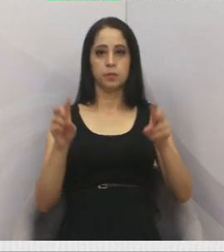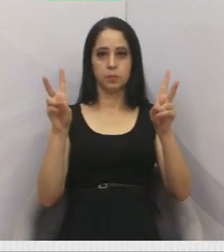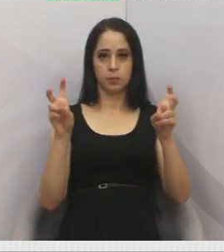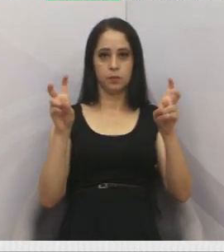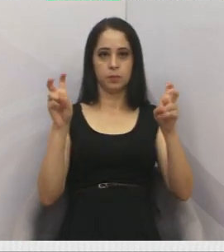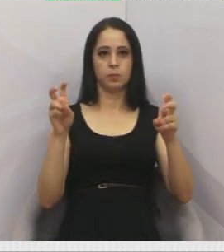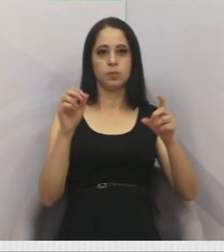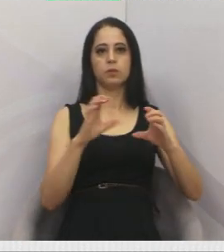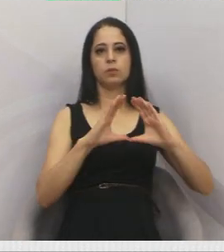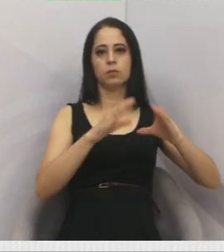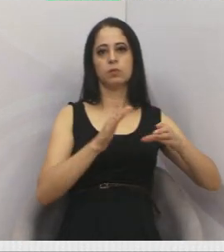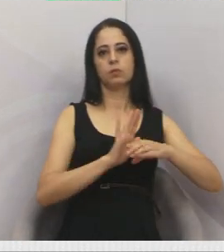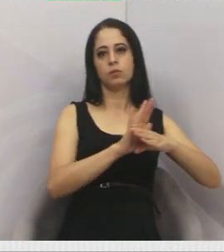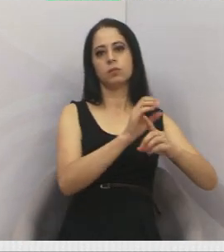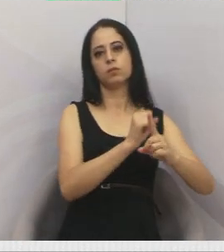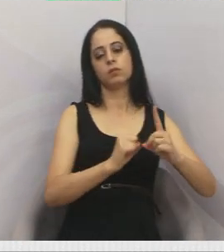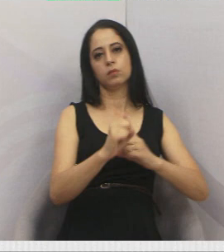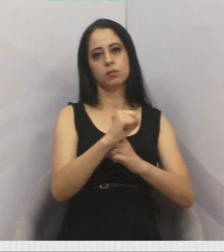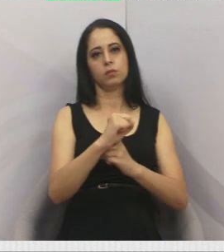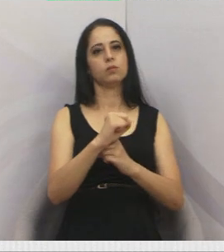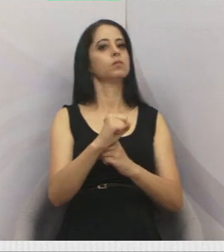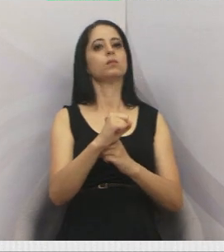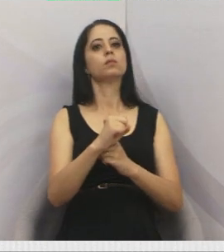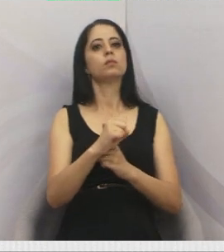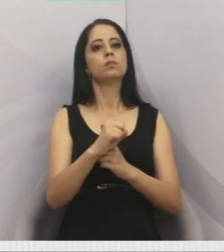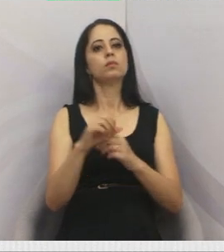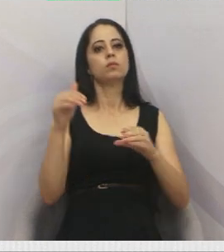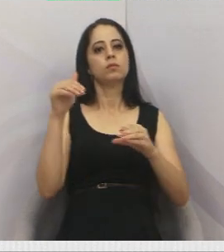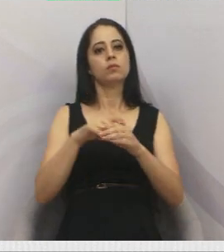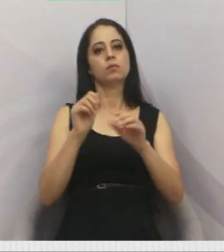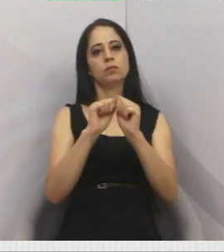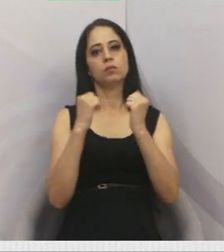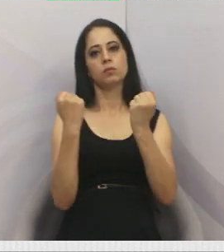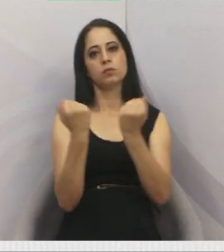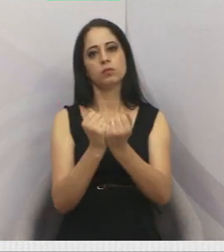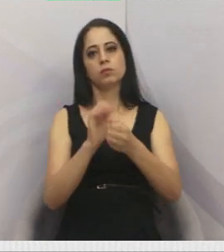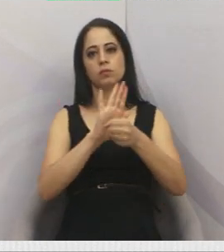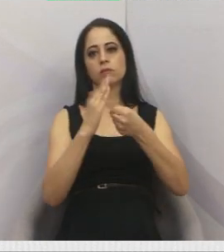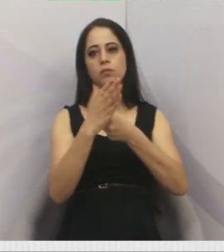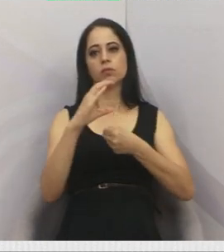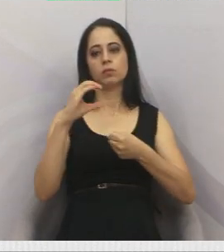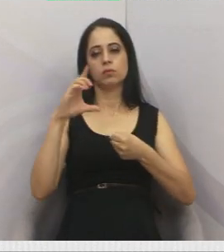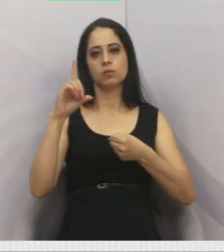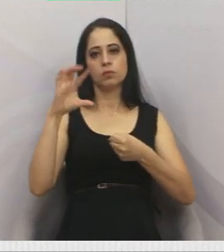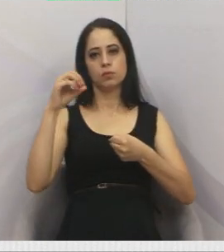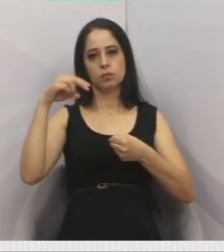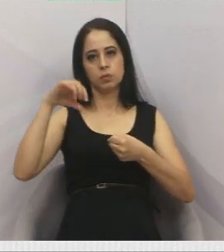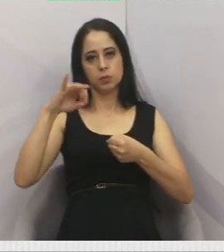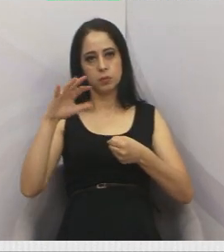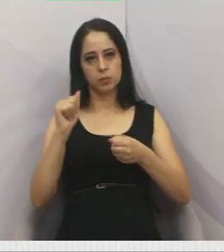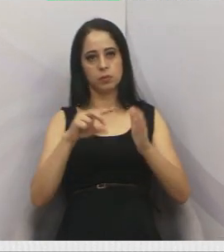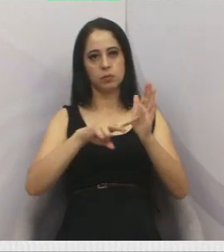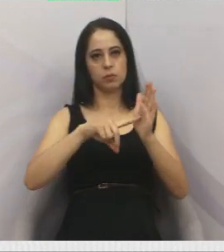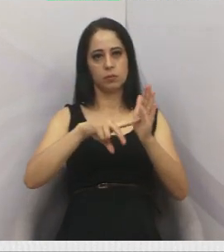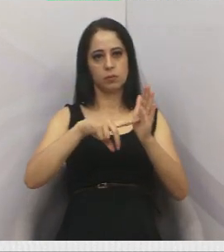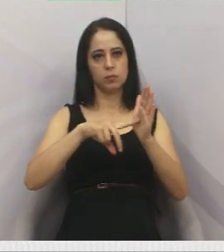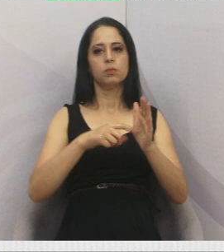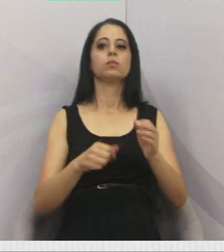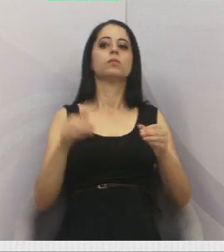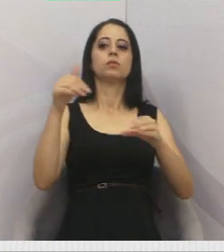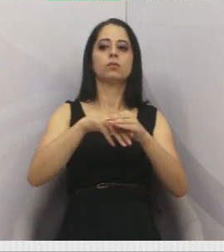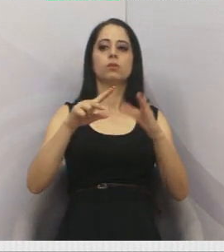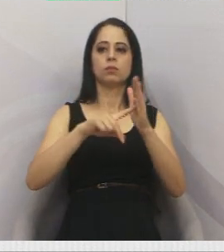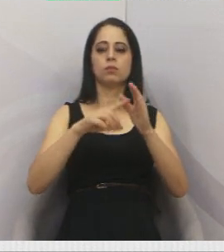Segmento Movimentos Populares, um voto para a Associação dos Moradores do Jardim Colônia. Segmento Entidades de Classe Sindical, um voto para